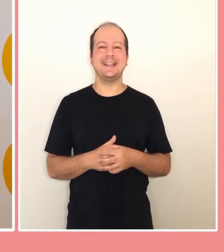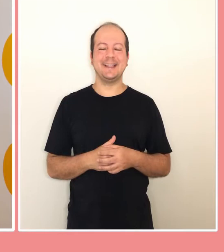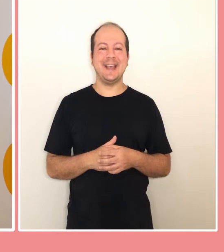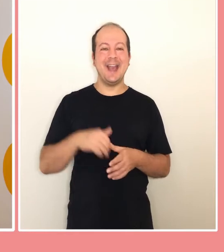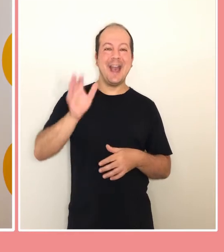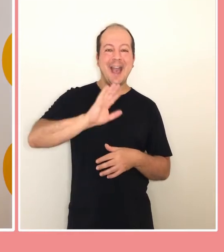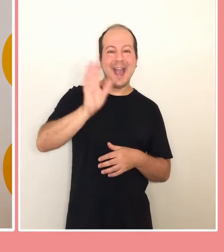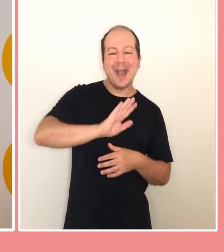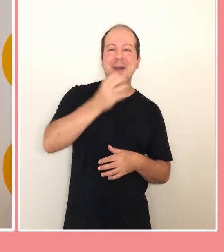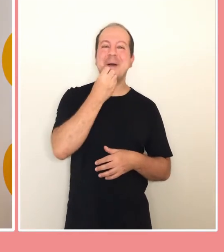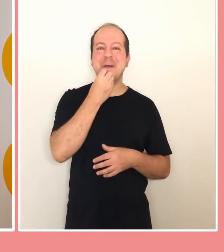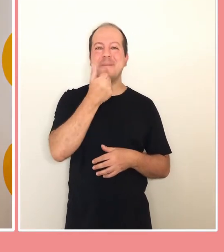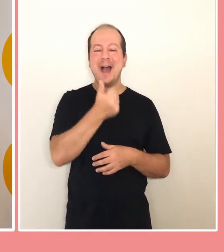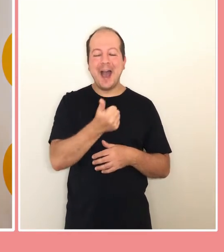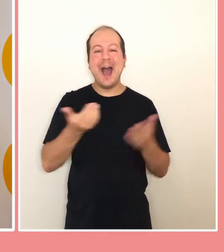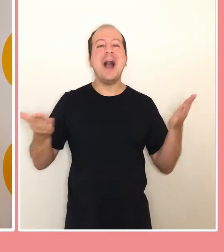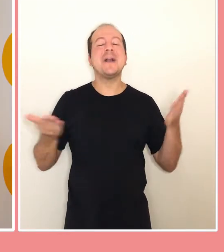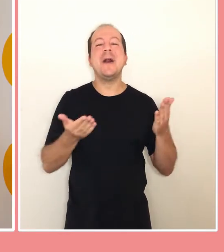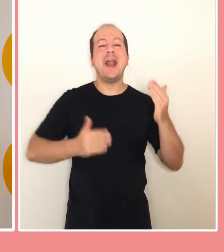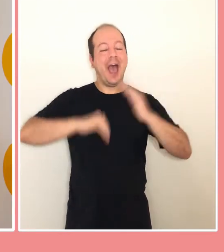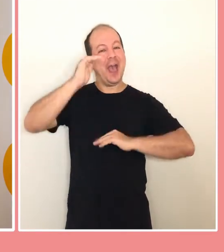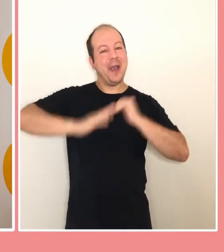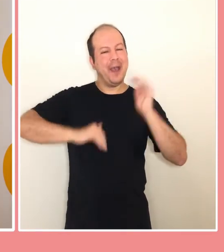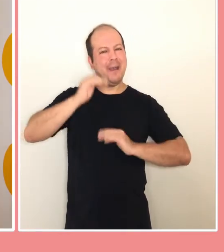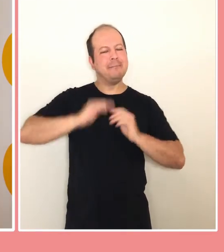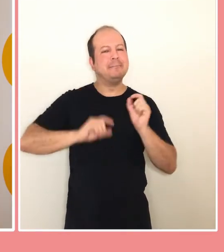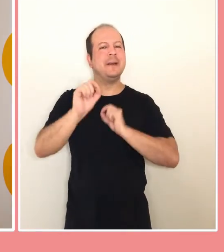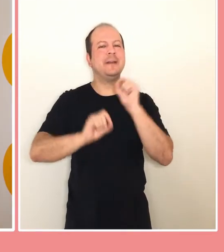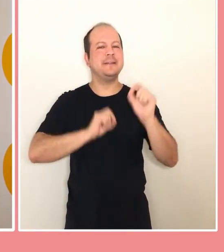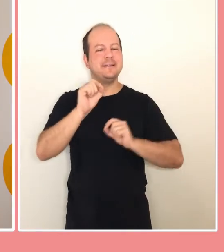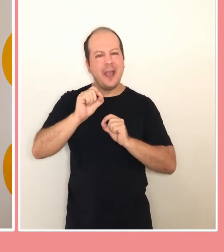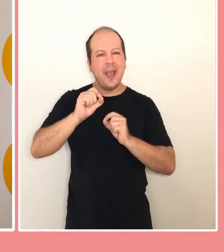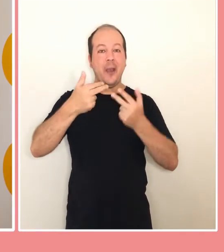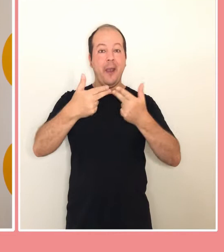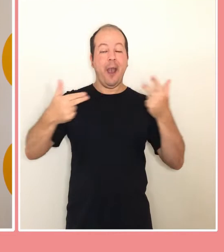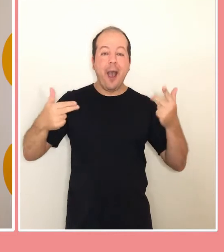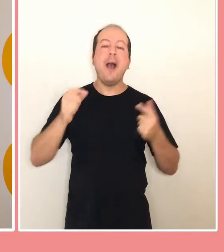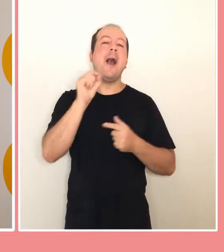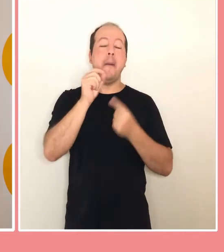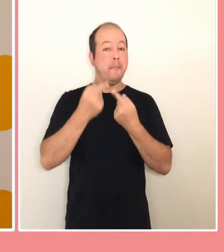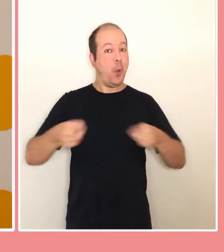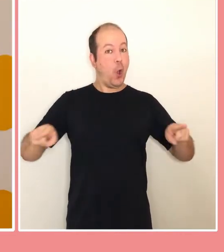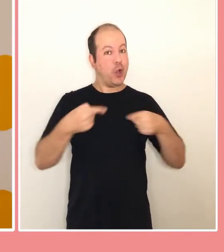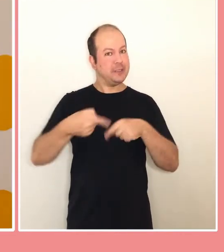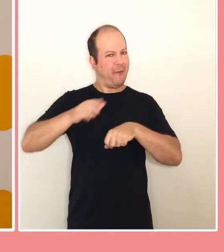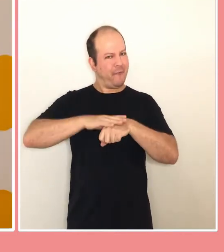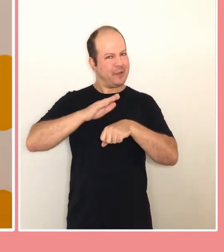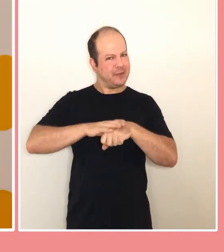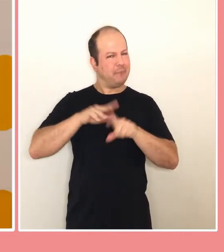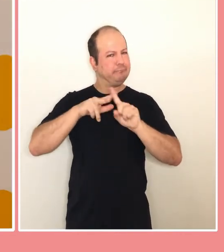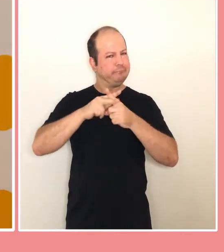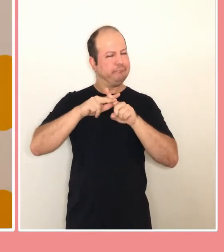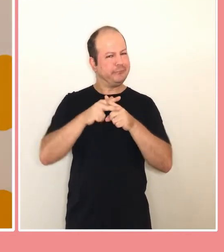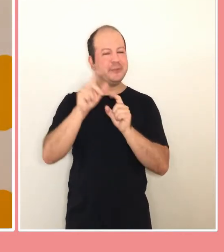Oba! Outra atividade manual envolvendo a construção de um instrumento musical. Nessa próxima